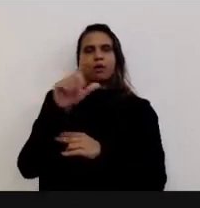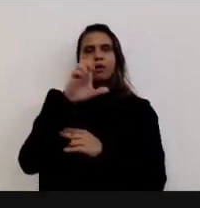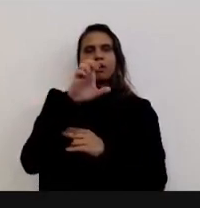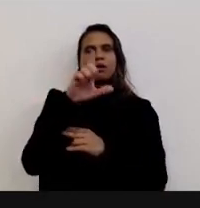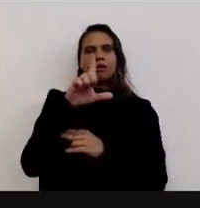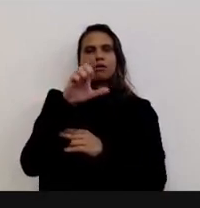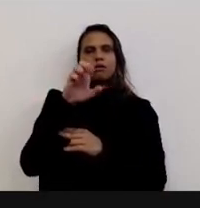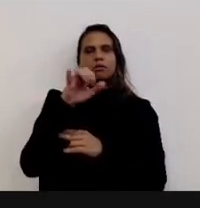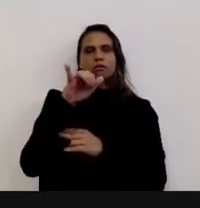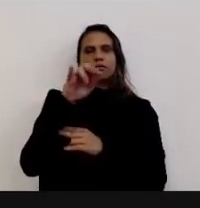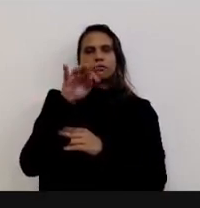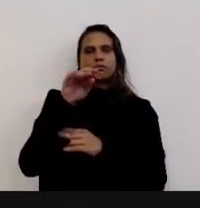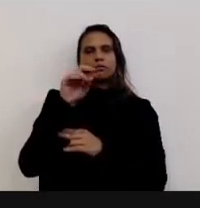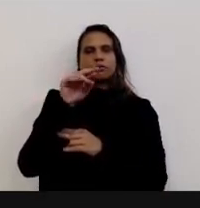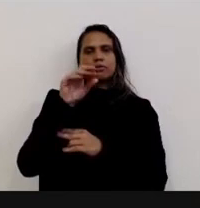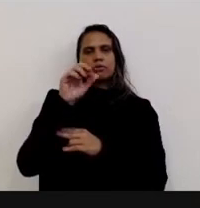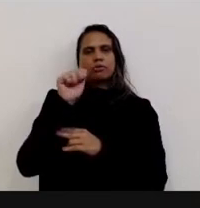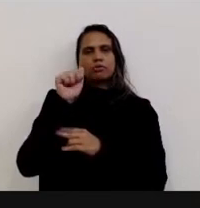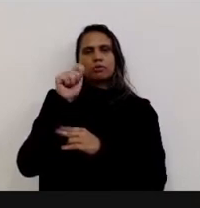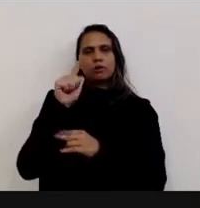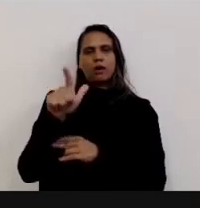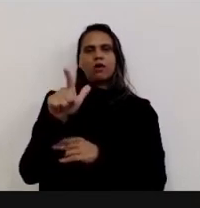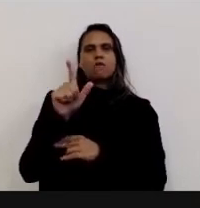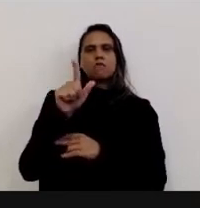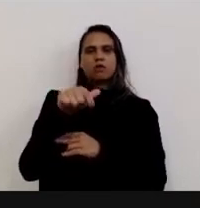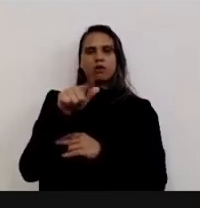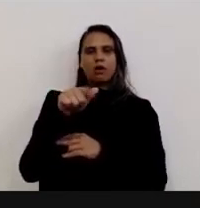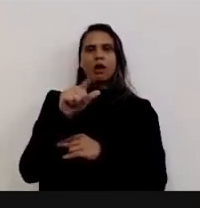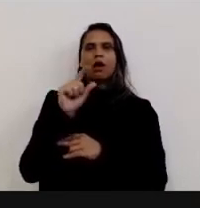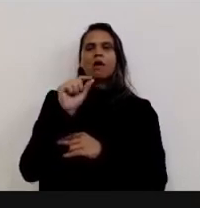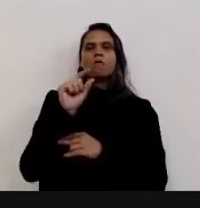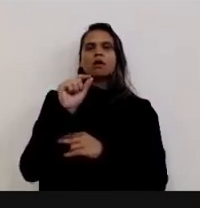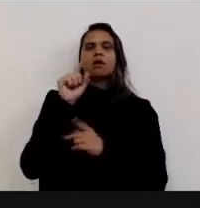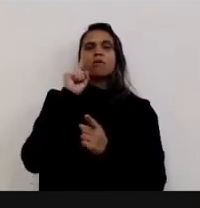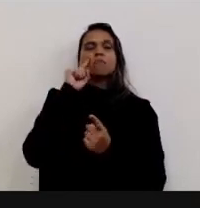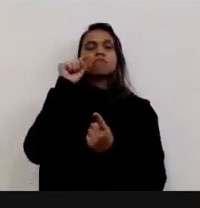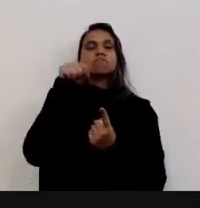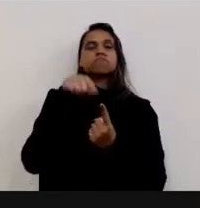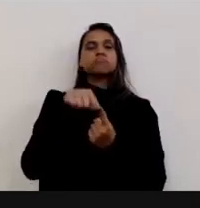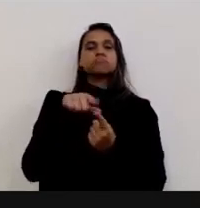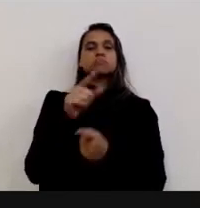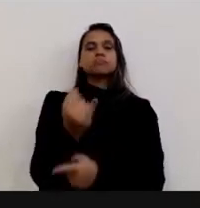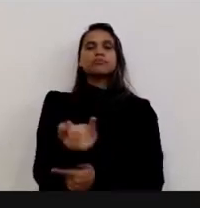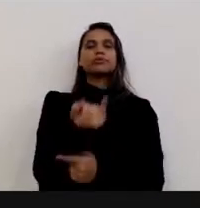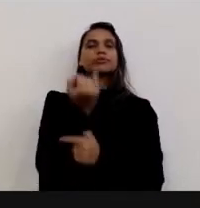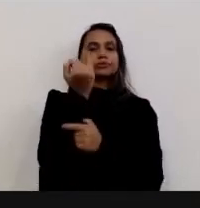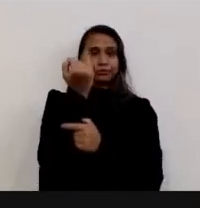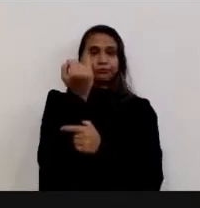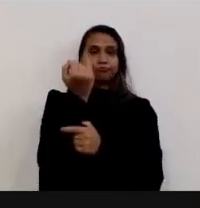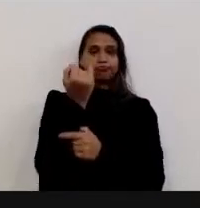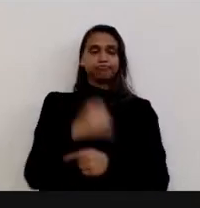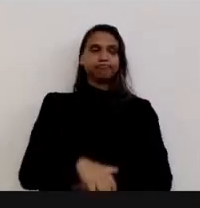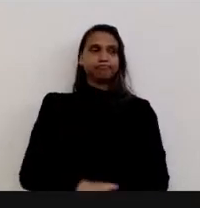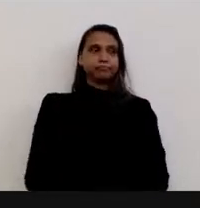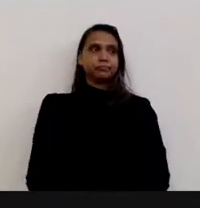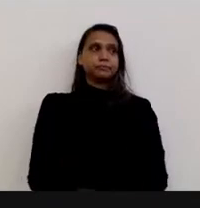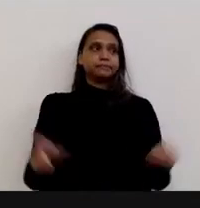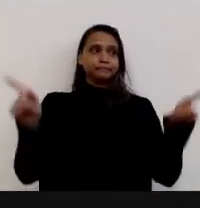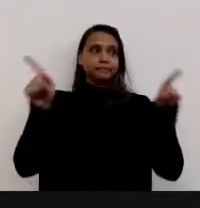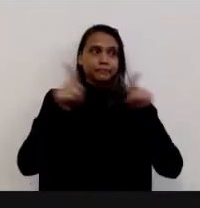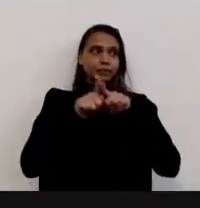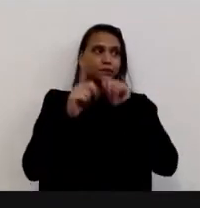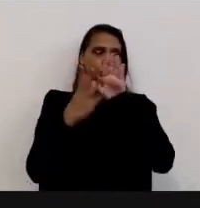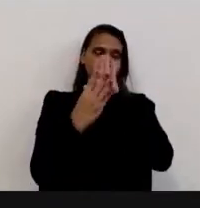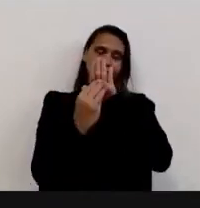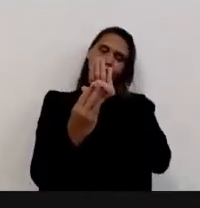político de um candidato, isso é importante, né? Isso é um fator importante, um preditor importante. E também trabalhar com modelos